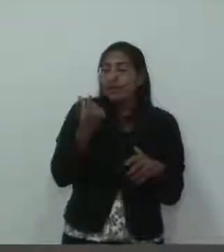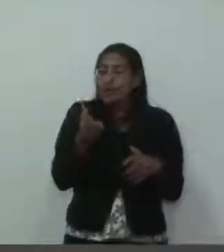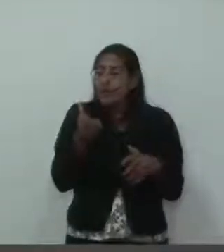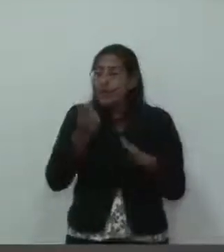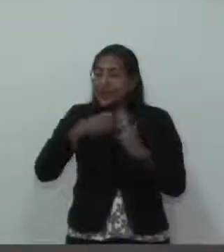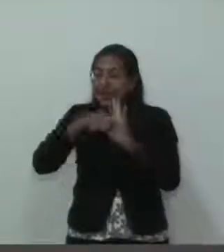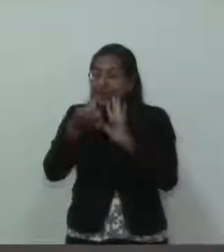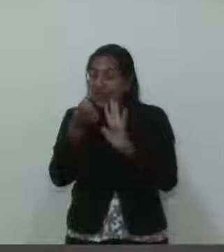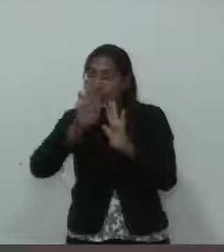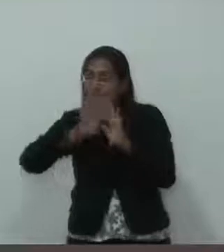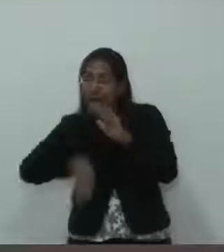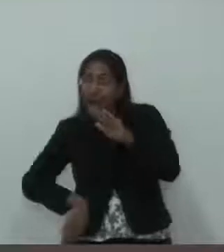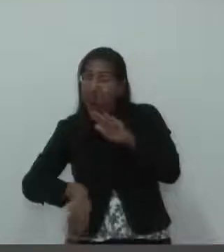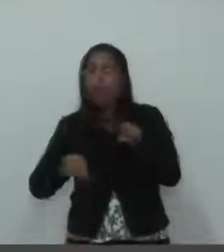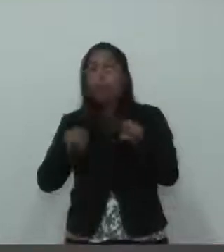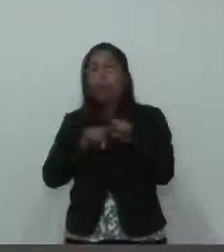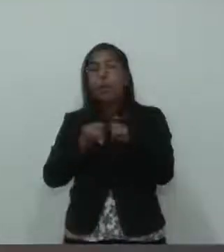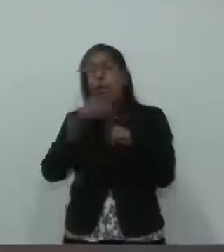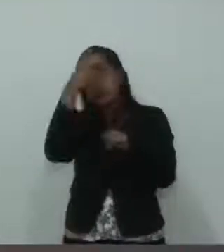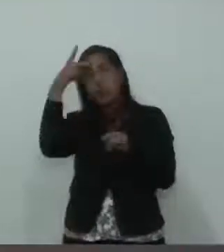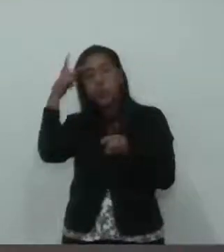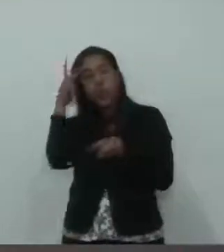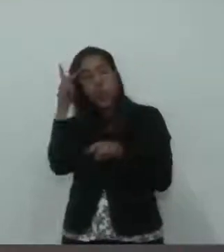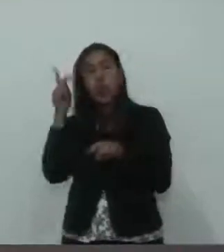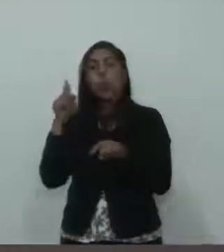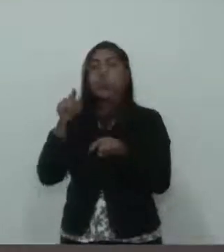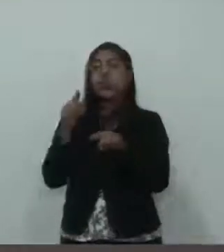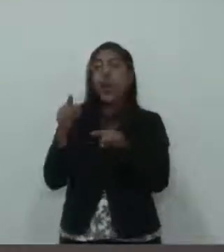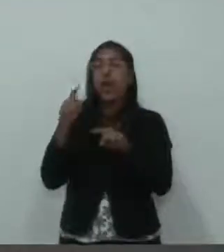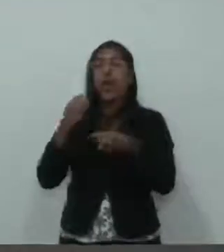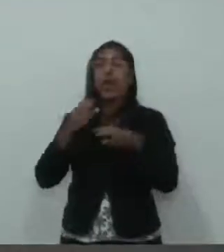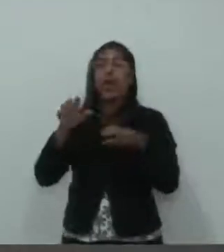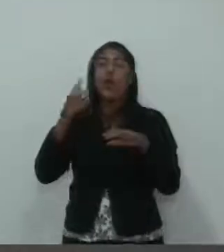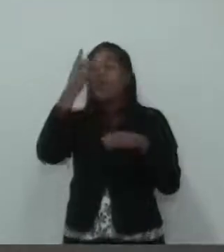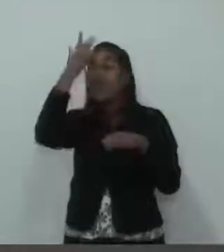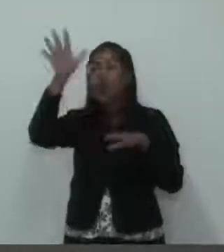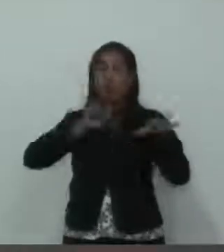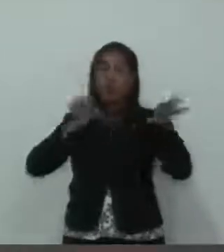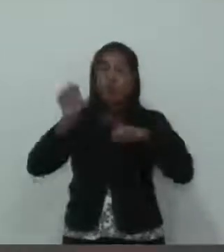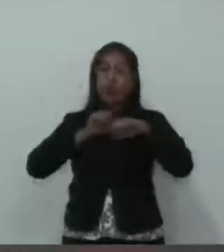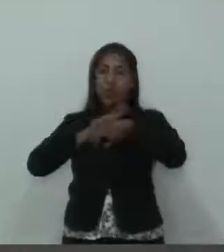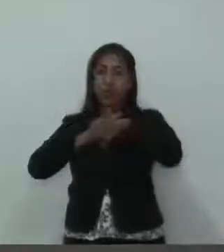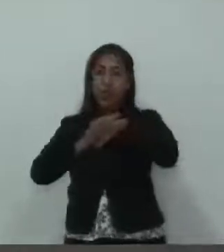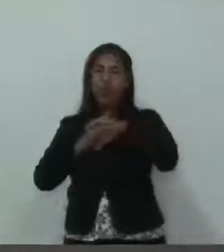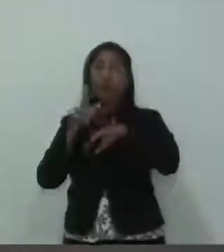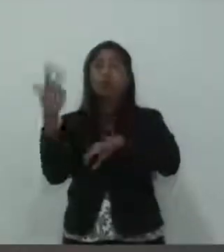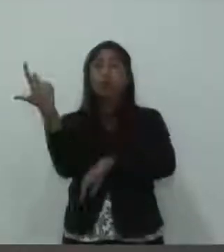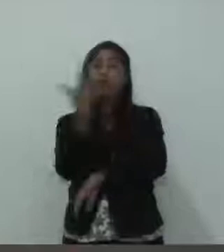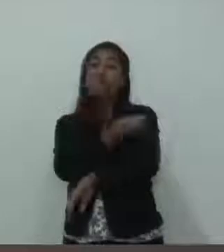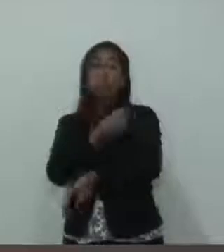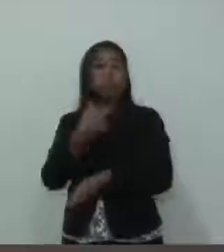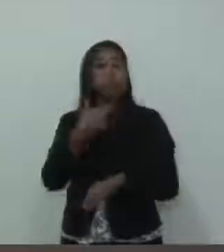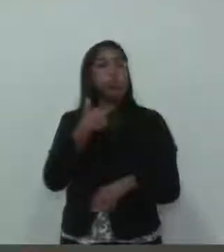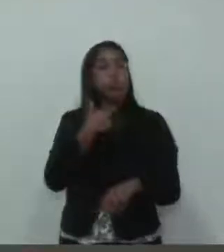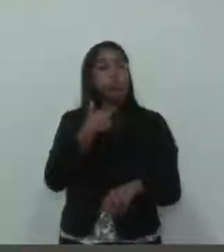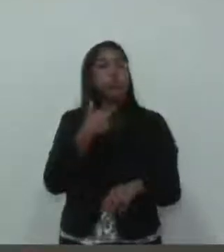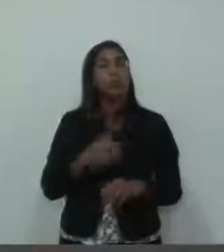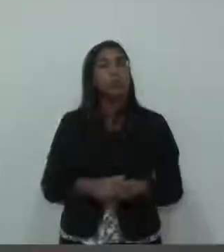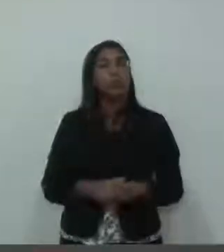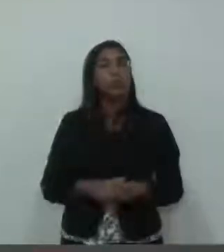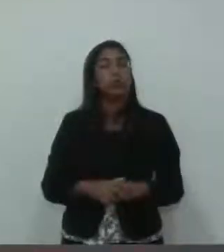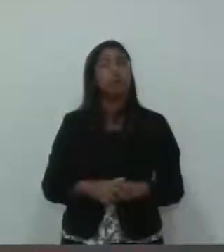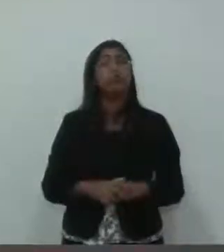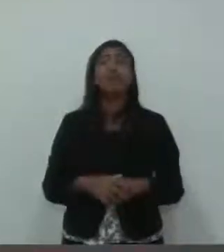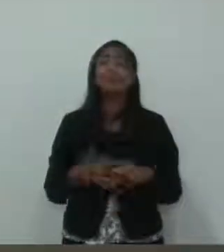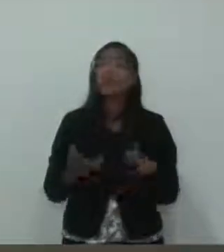as pessoas com problemas de imunidade, grávidas ou pacientes com câncer, não podem tomar a vacina. Então, olha como é de suma importância o